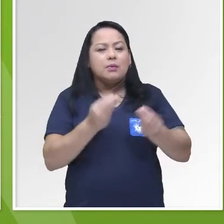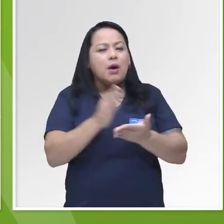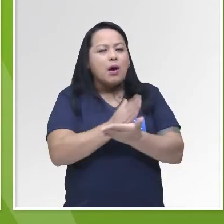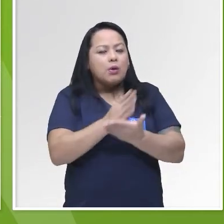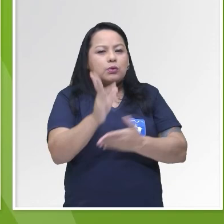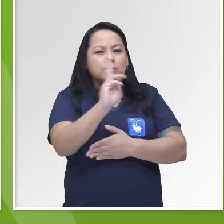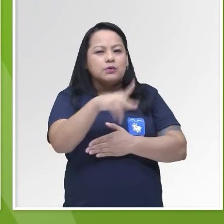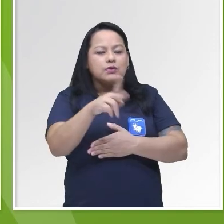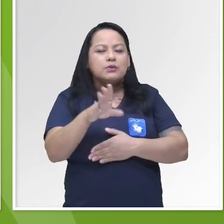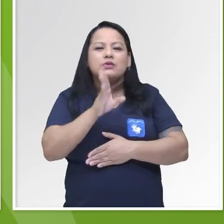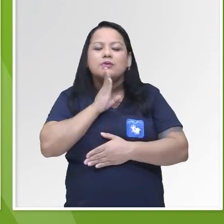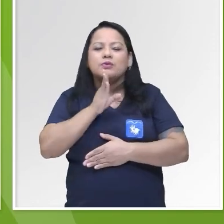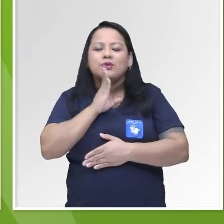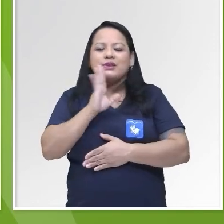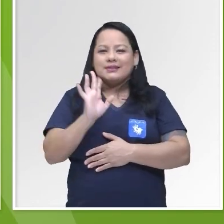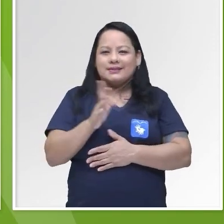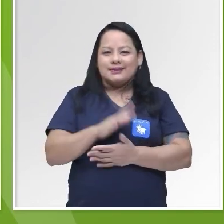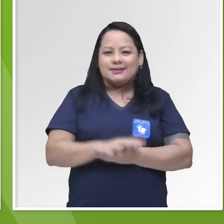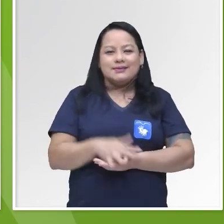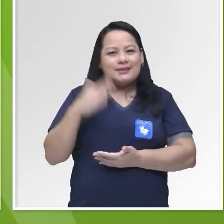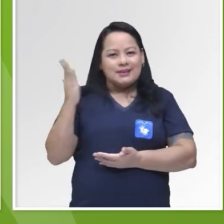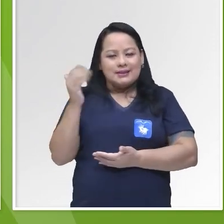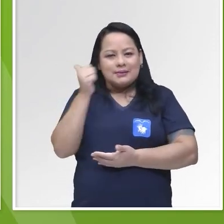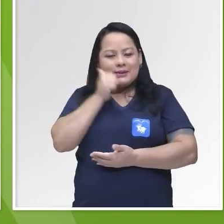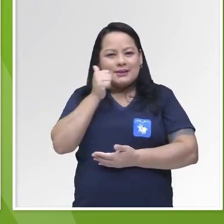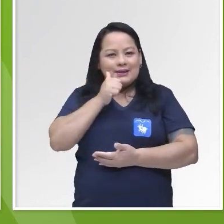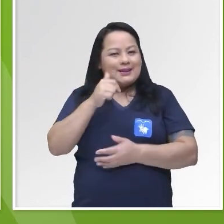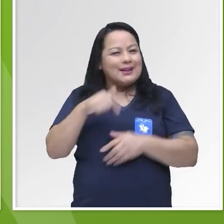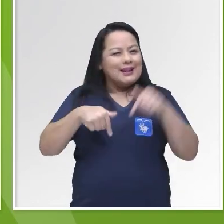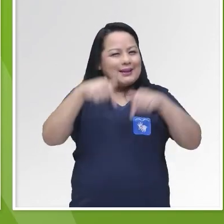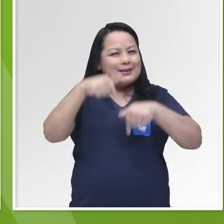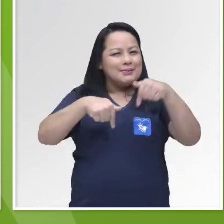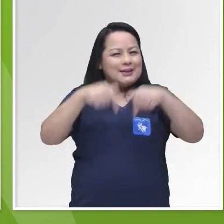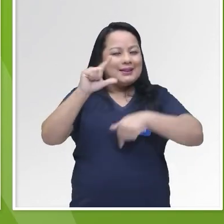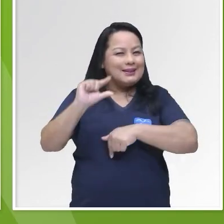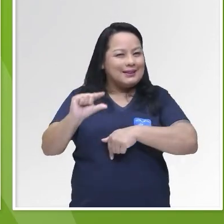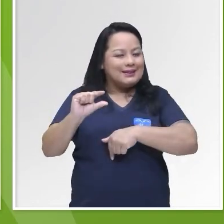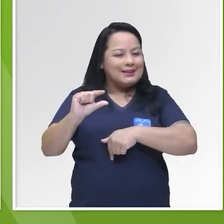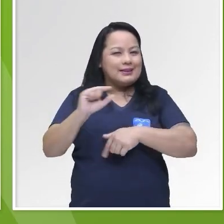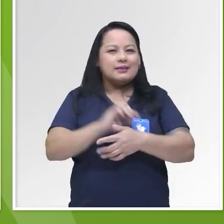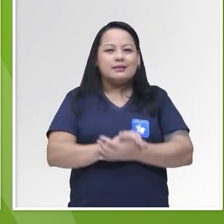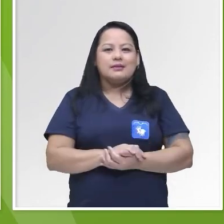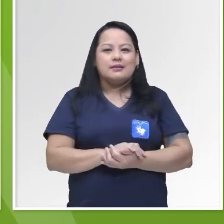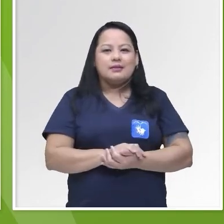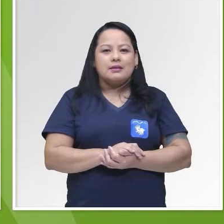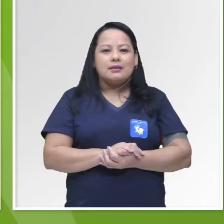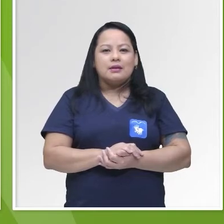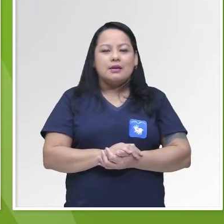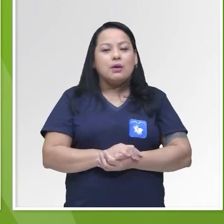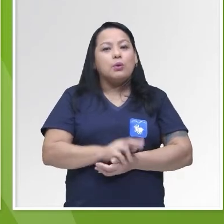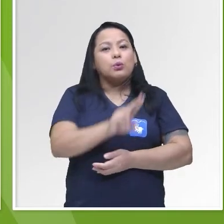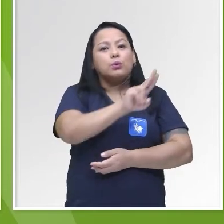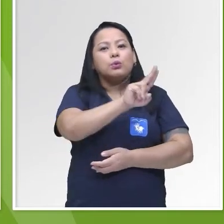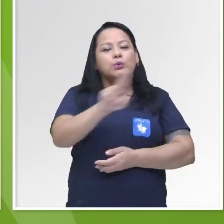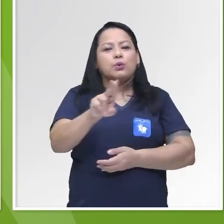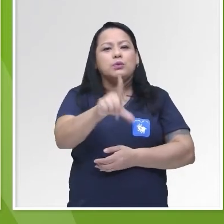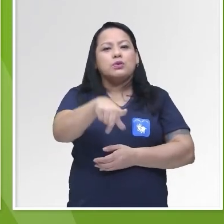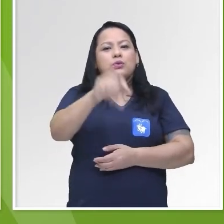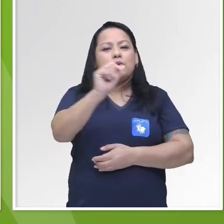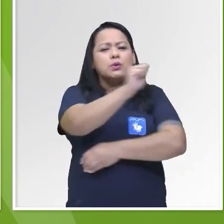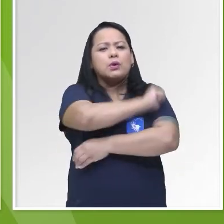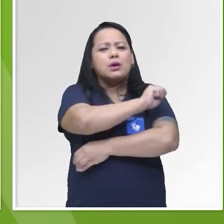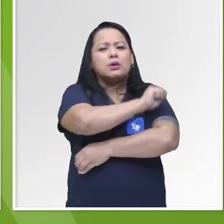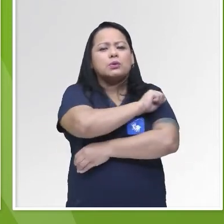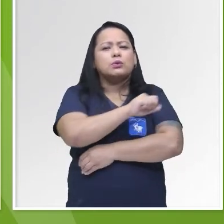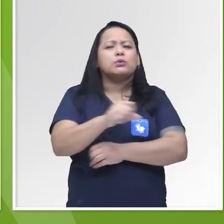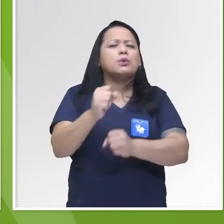professores já conhecem ela, né? A quimiquinha, esse nome quimiquinha foi dada pelos próprios alunos, tá bom? Há